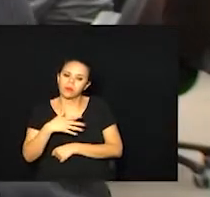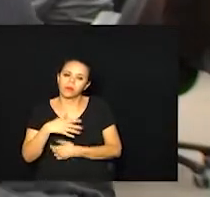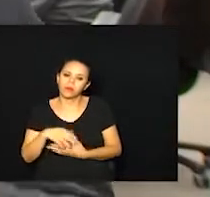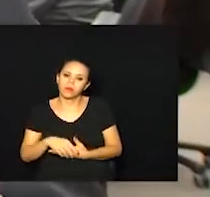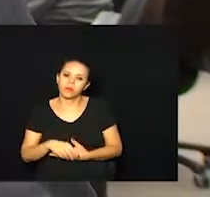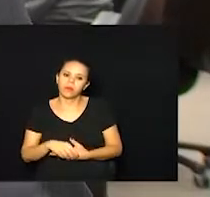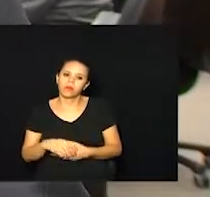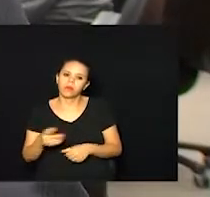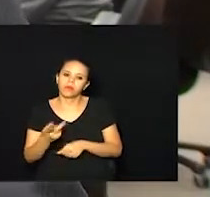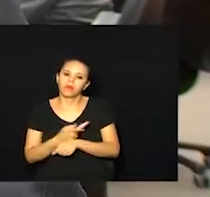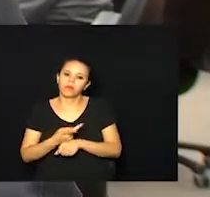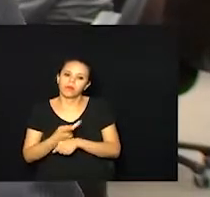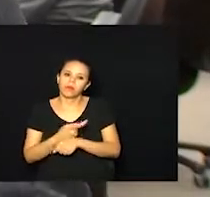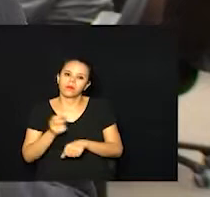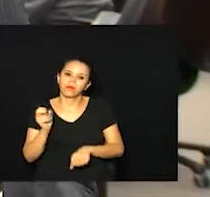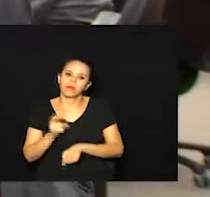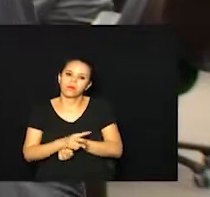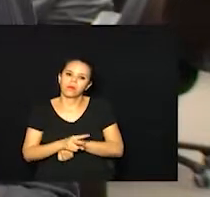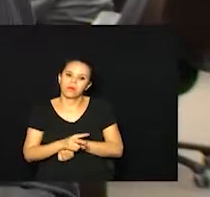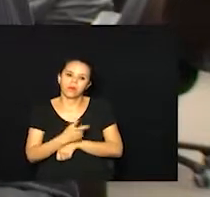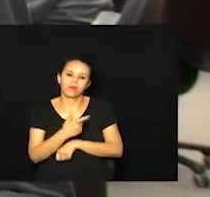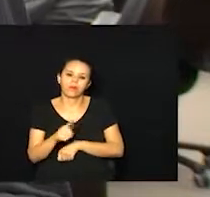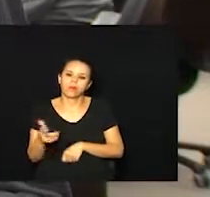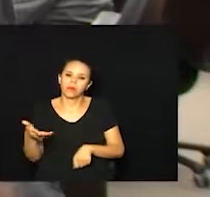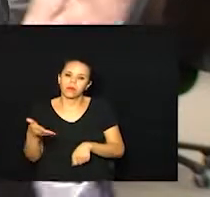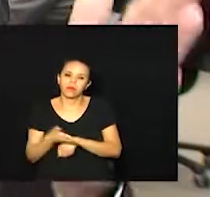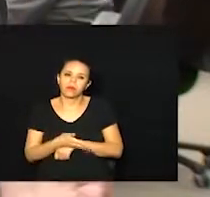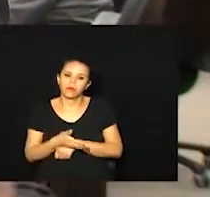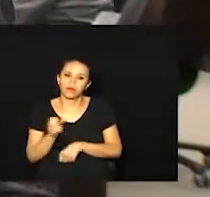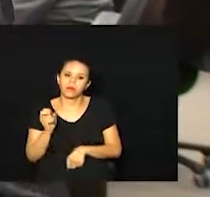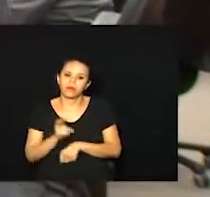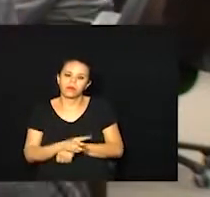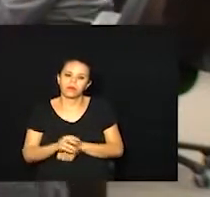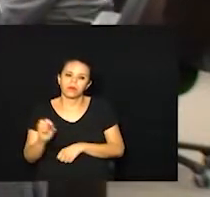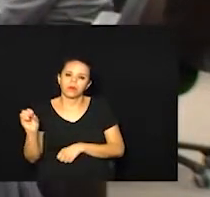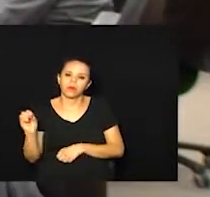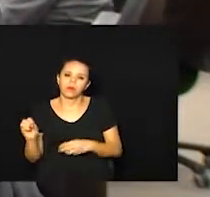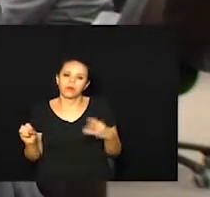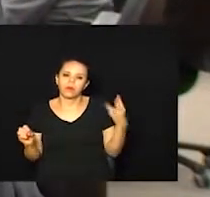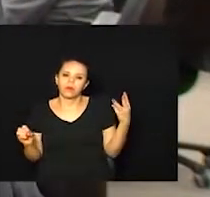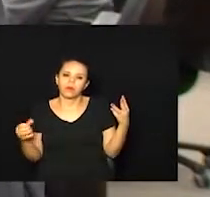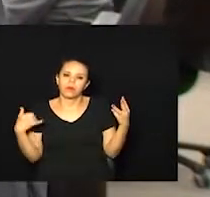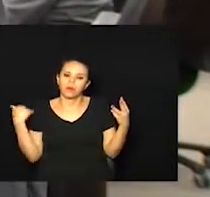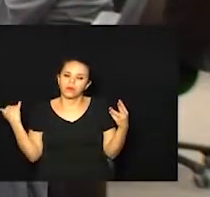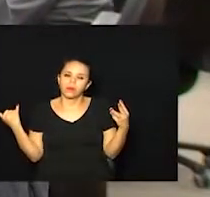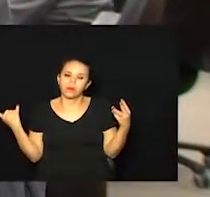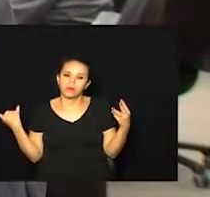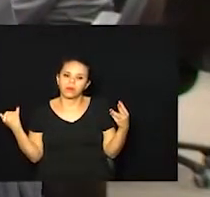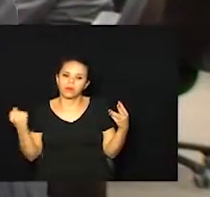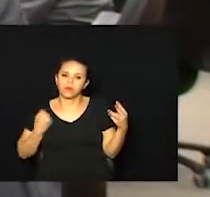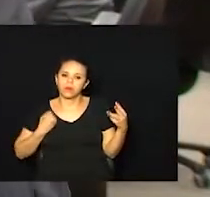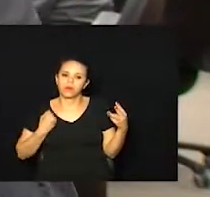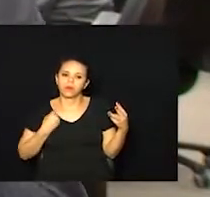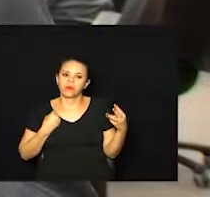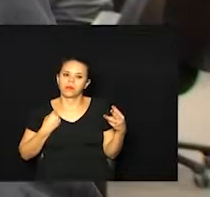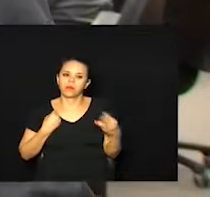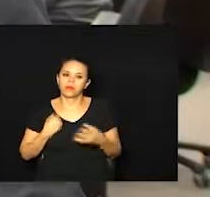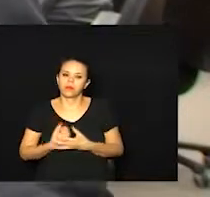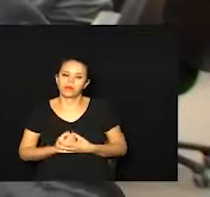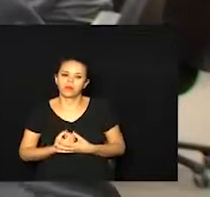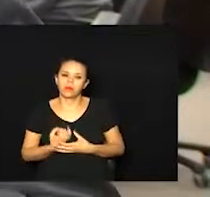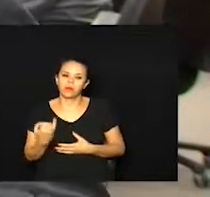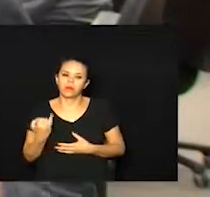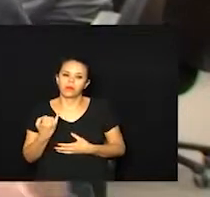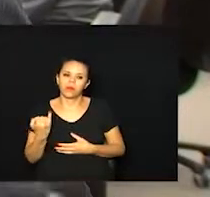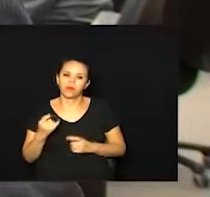estão procurando uma vaga e não têm acesso a essa vaga de 0 a 3 anos. Isso é um número muito impactante. Nós